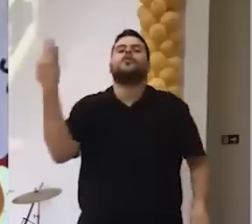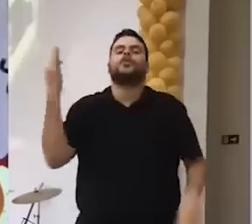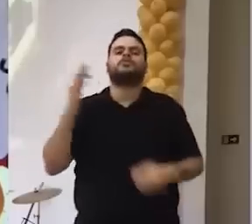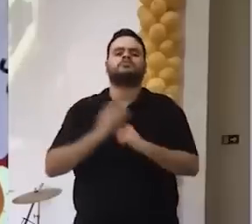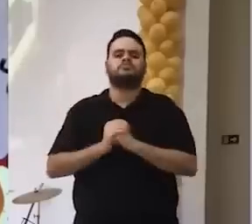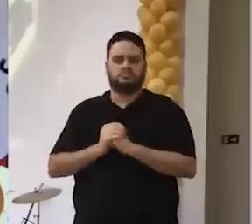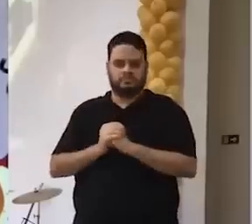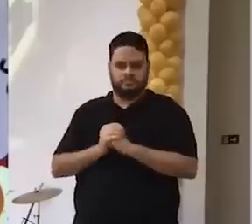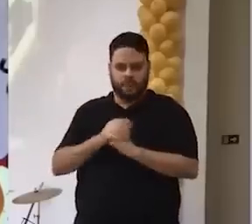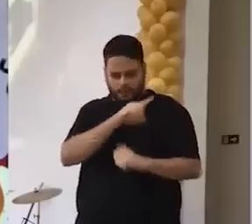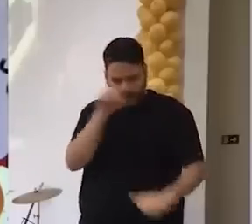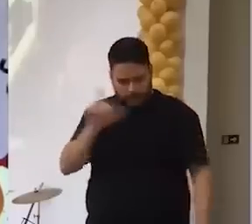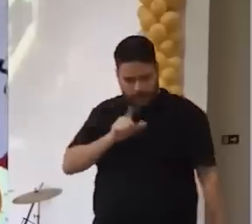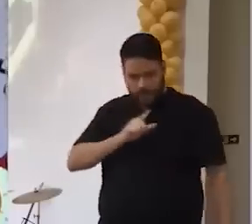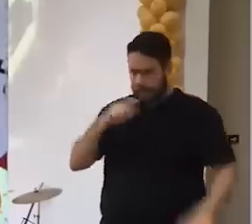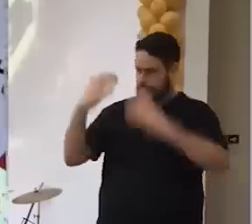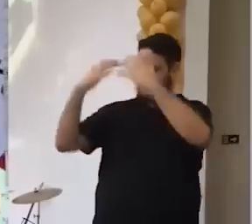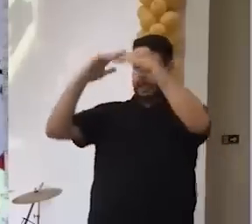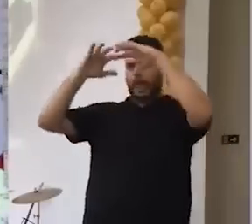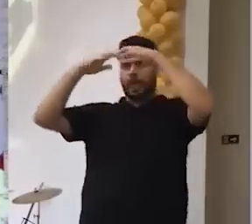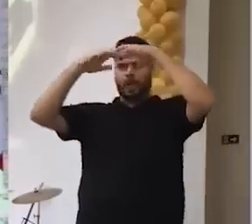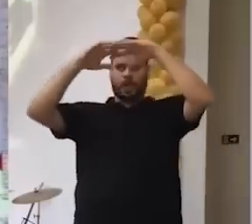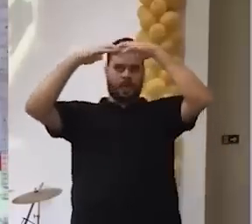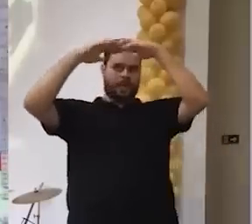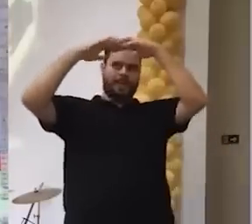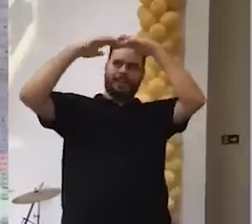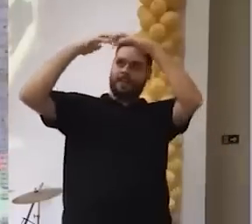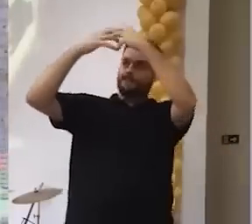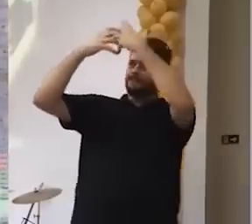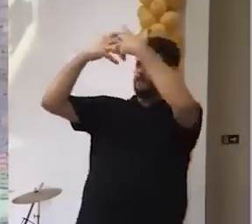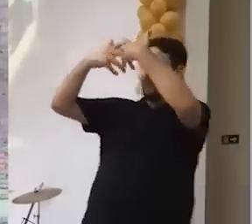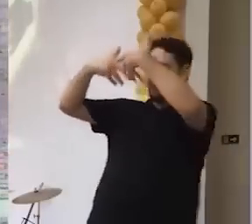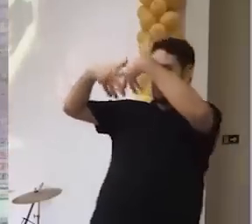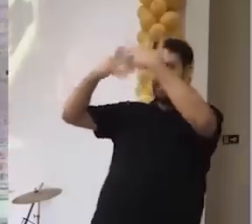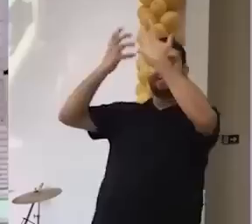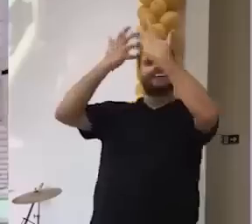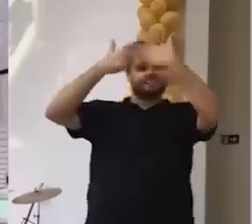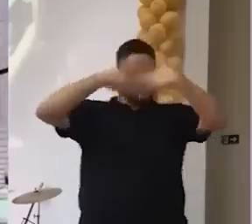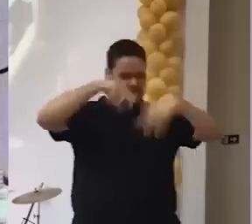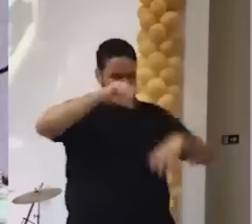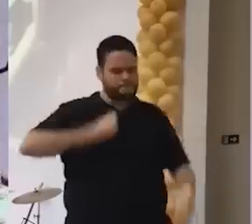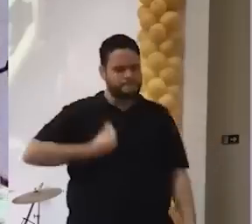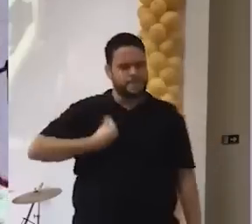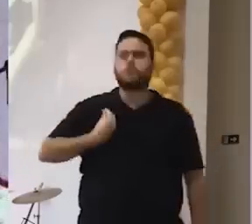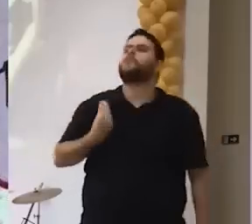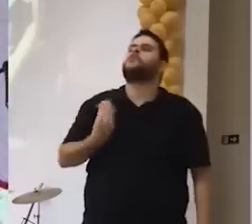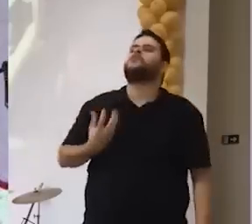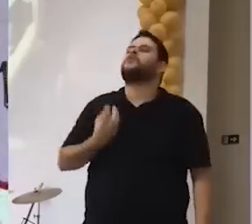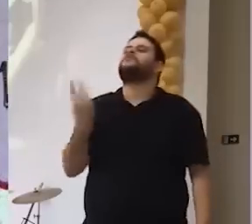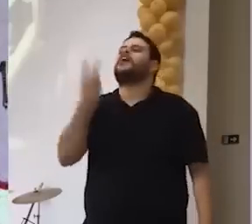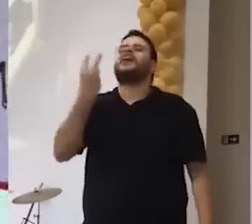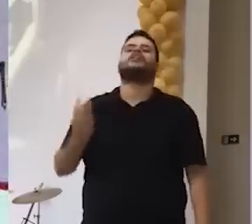Quanto vale você ter um cérebro que está funcionando, as ondas elétricas estão lá, por isso você está vivo? Quanto vale isso?